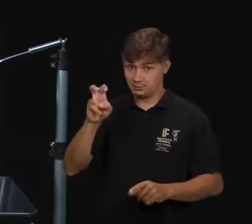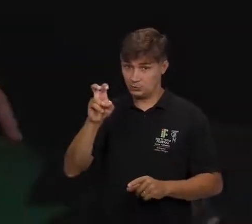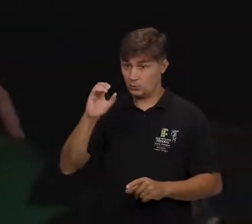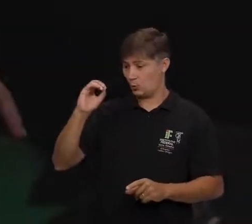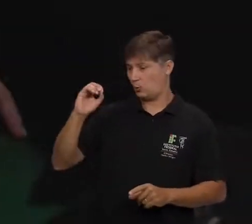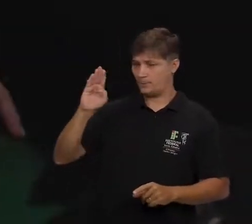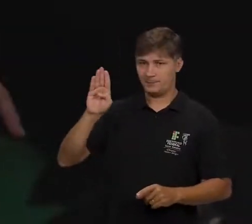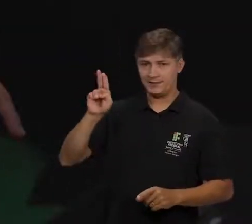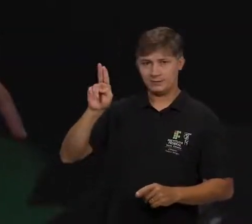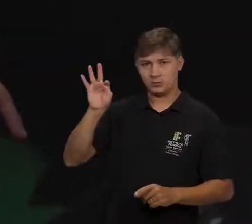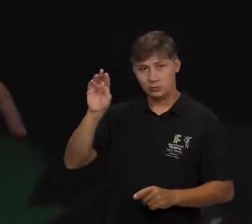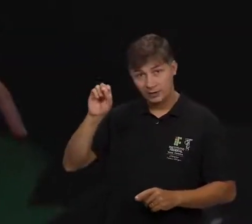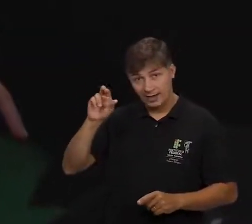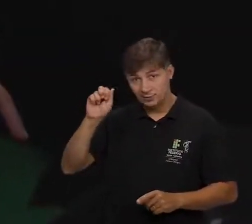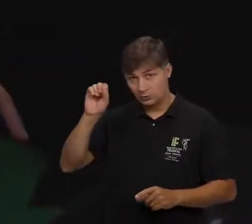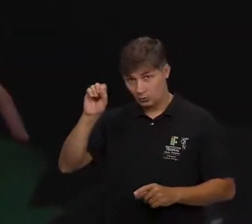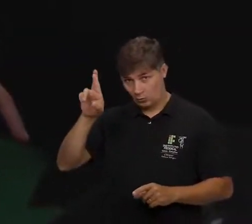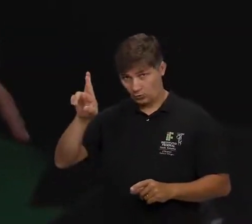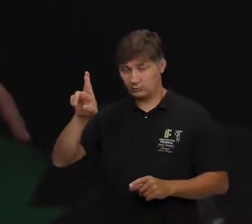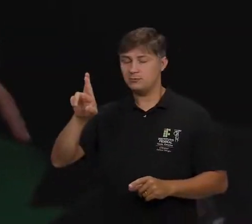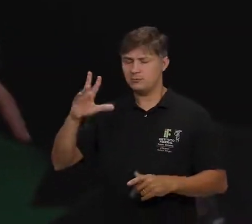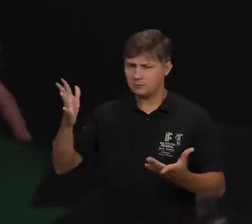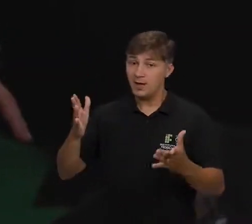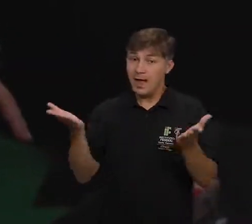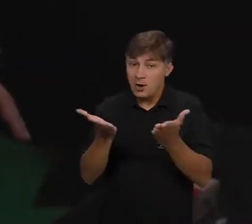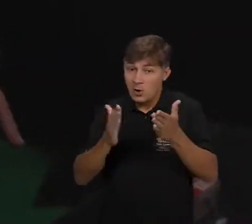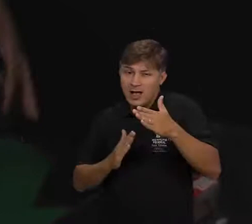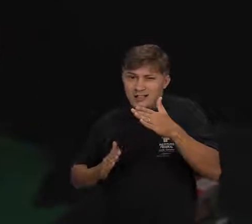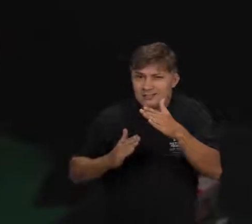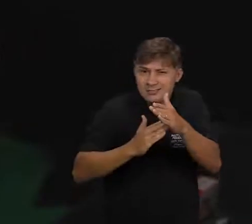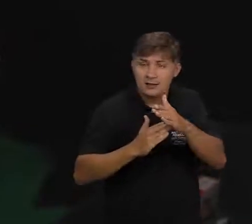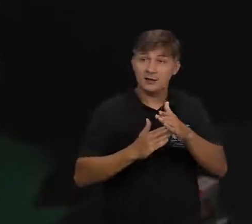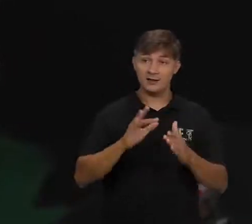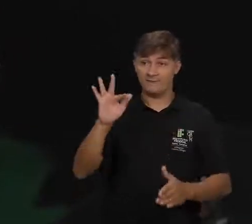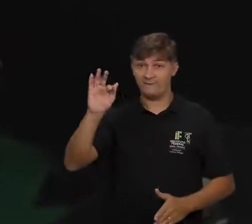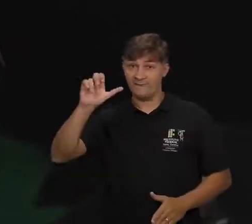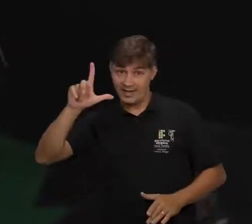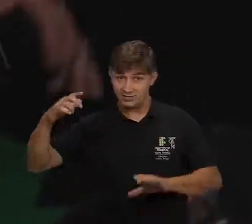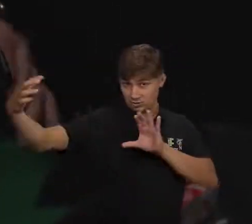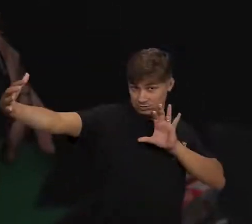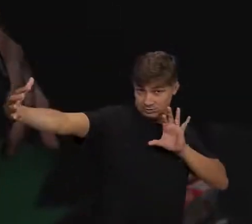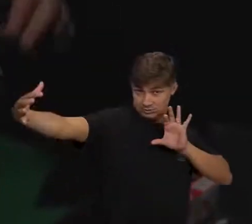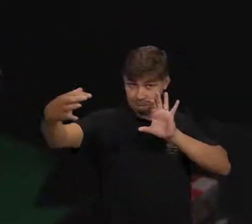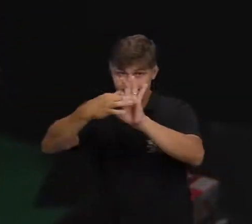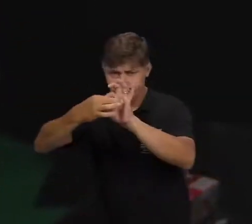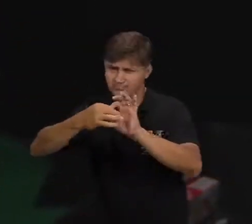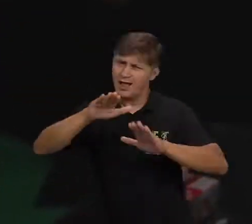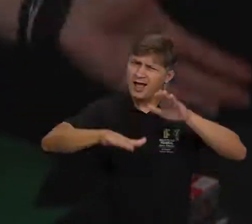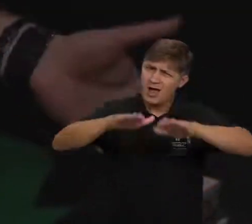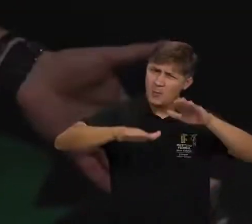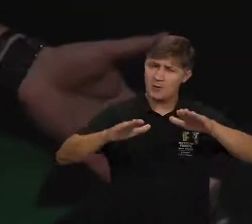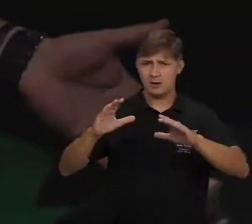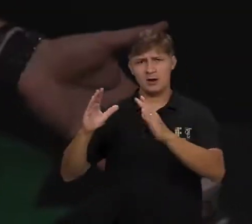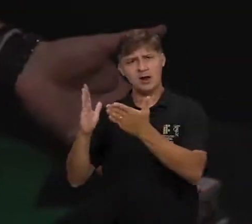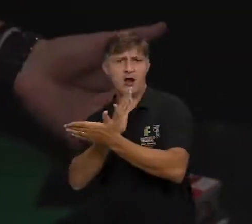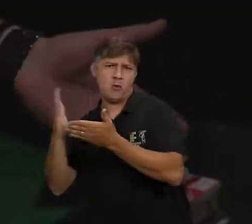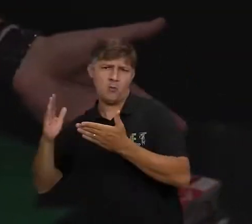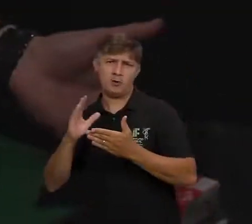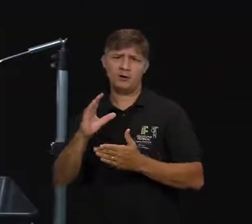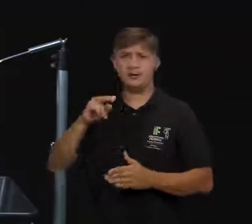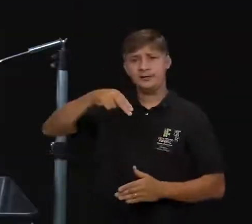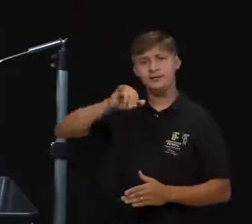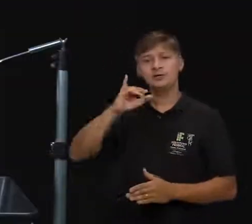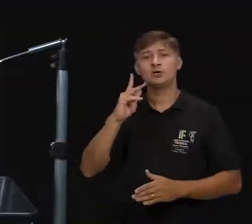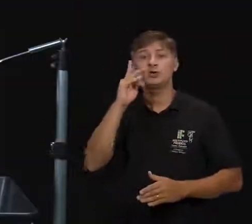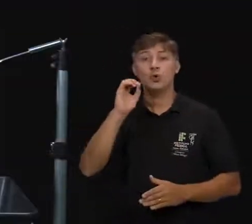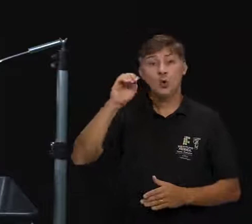obturador. Agora eu vou explorar o máximo que a minha câmera permitir em sincronismo com o flash. Isso vai variar de câmera para